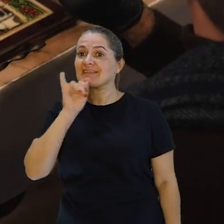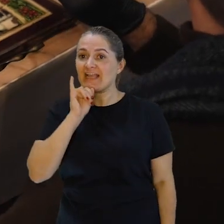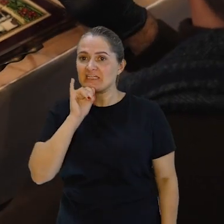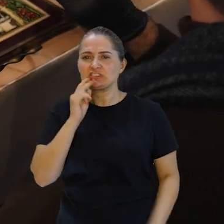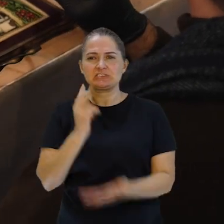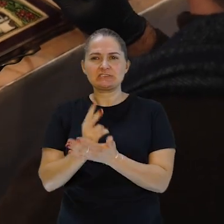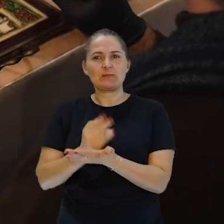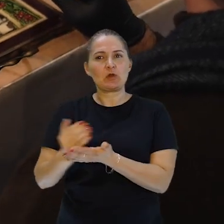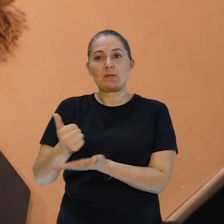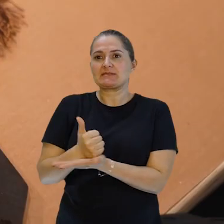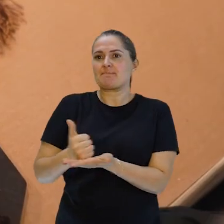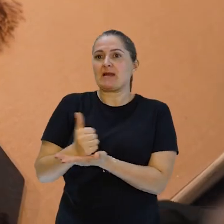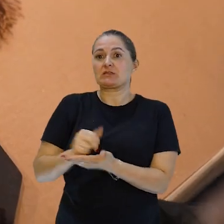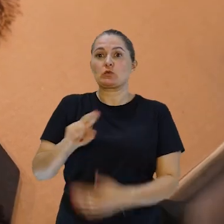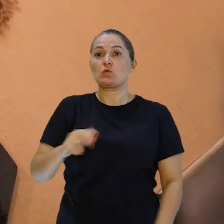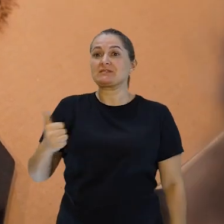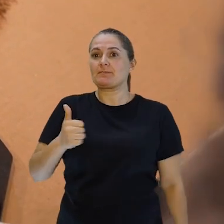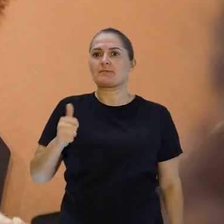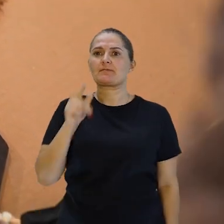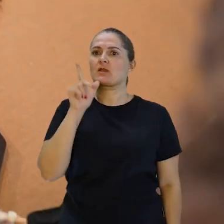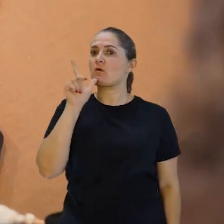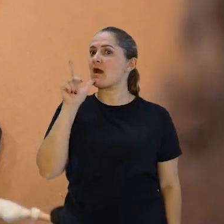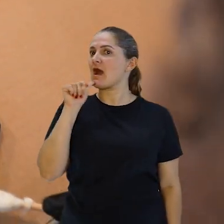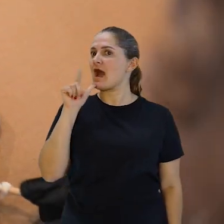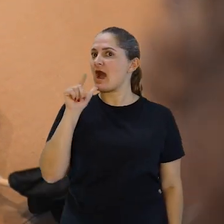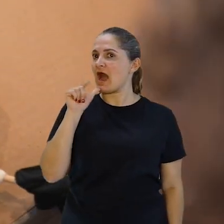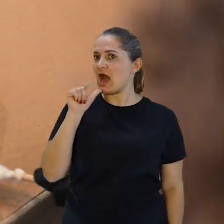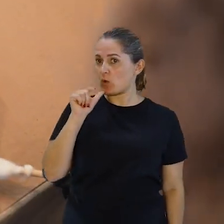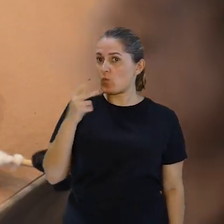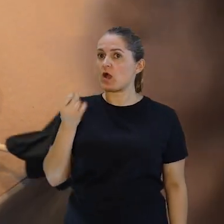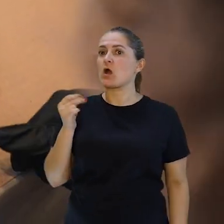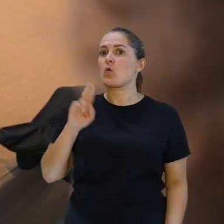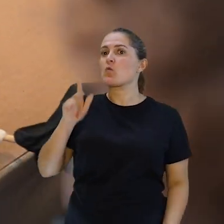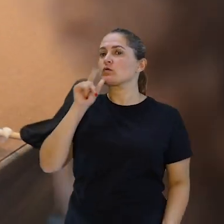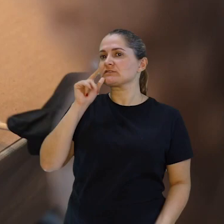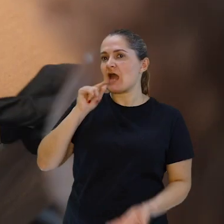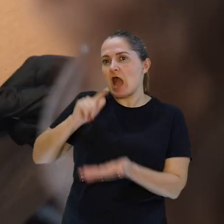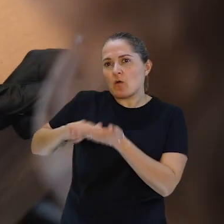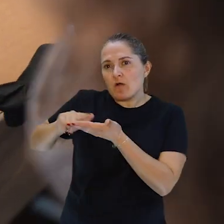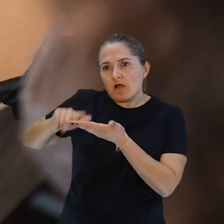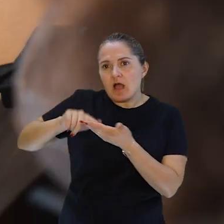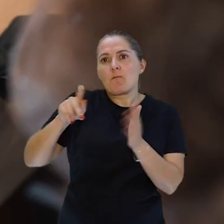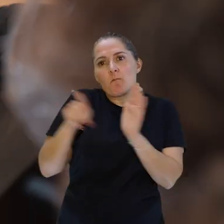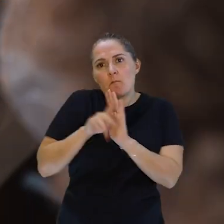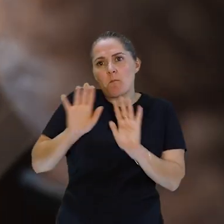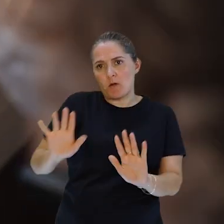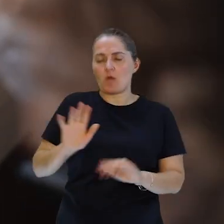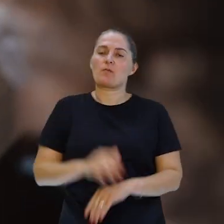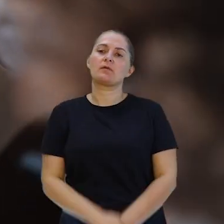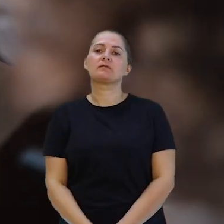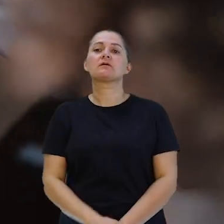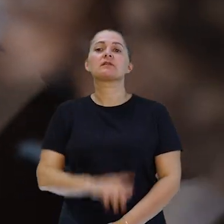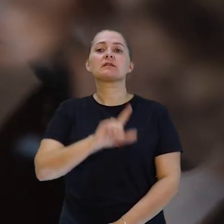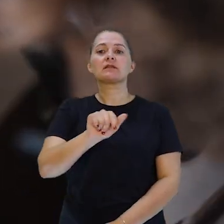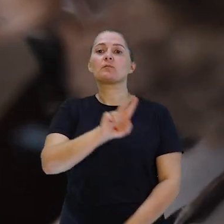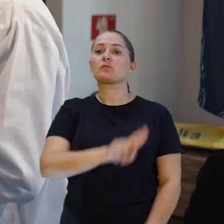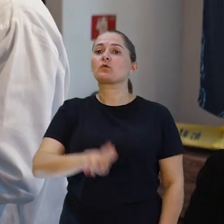de testes. Começa sempre pelo básico, água, né? Um testezinho com água, H2O, água deionizada de